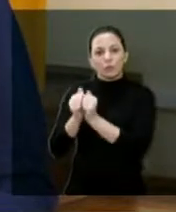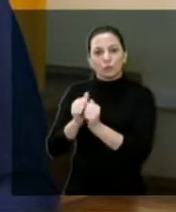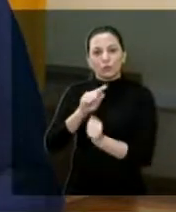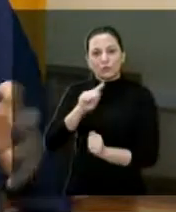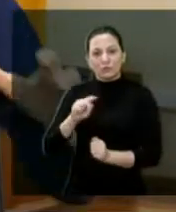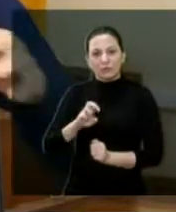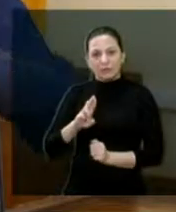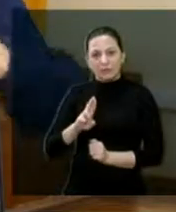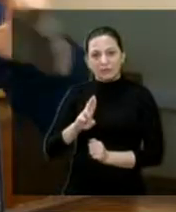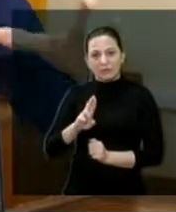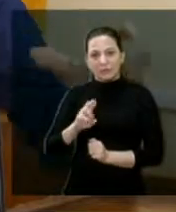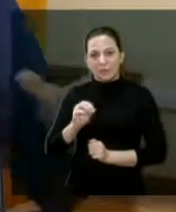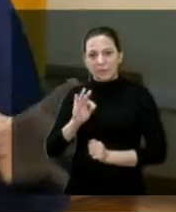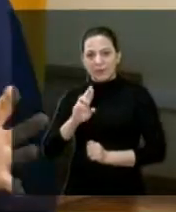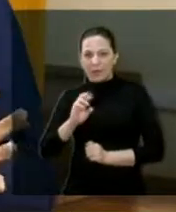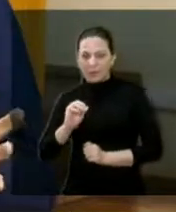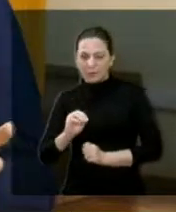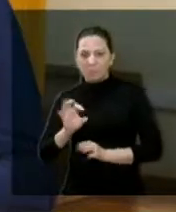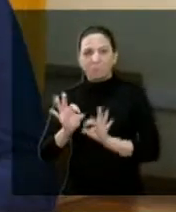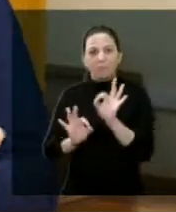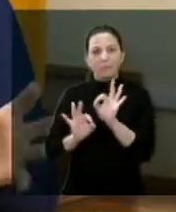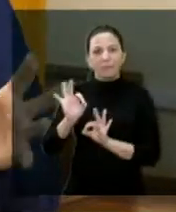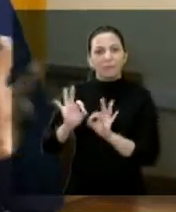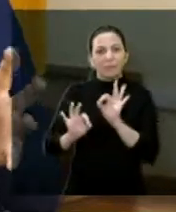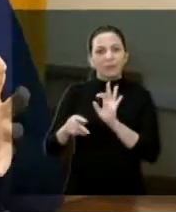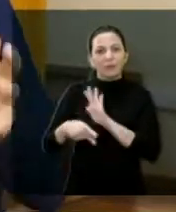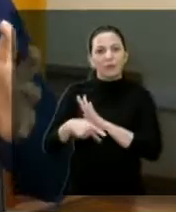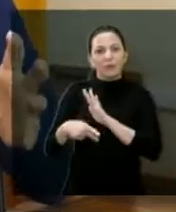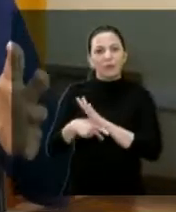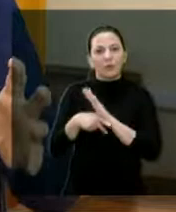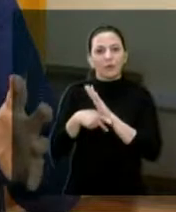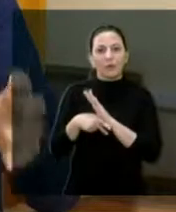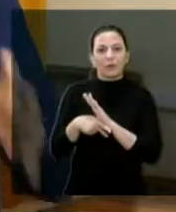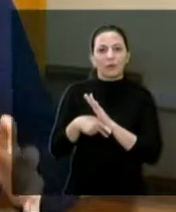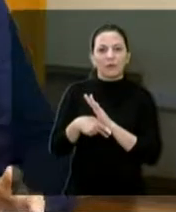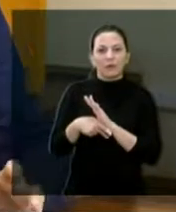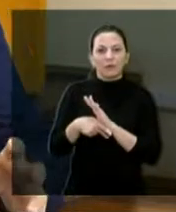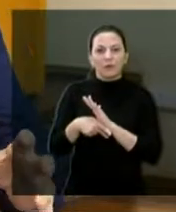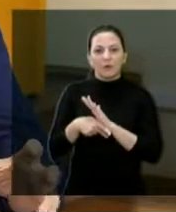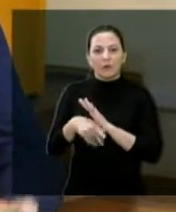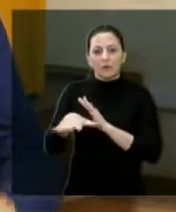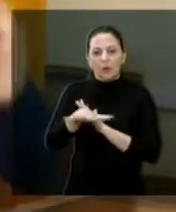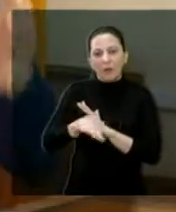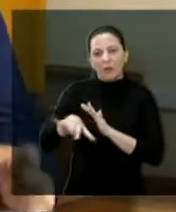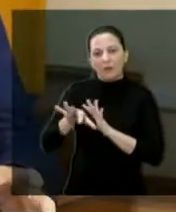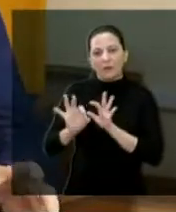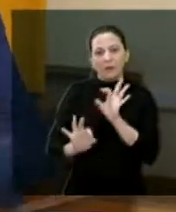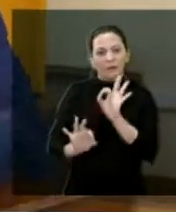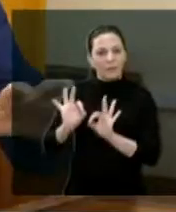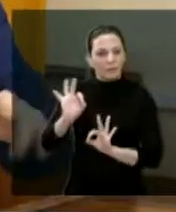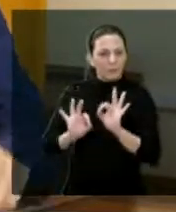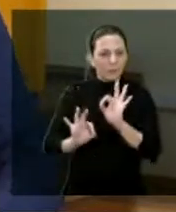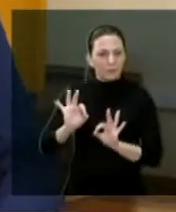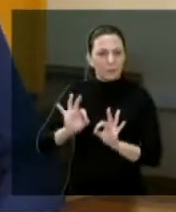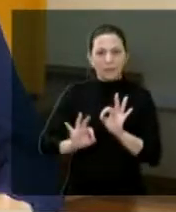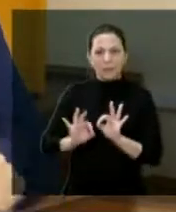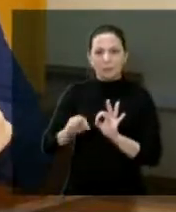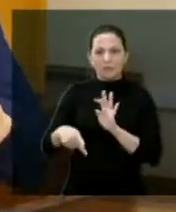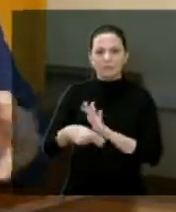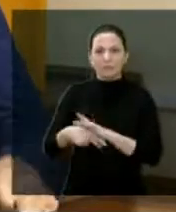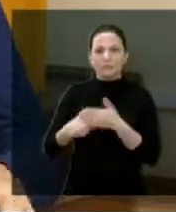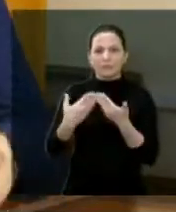nós montamos lá, ele montou um tipo de um poço. Um poço, foi lá, fizemos